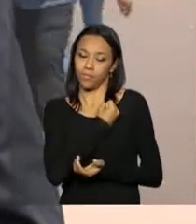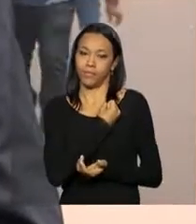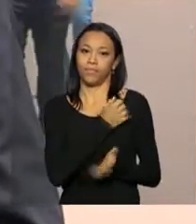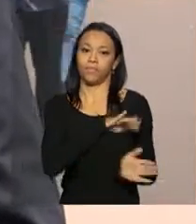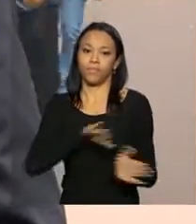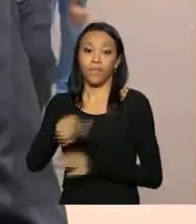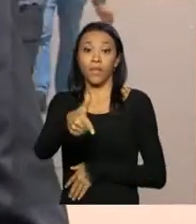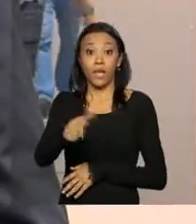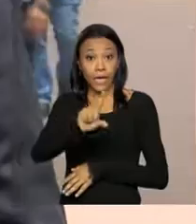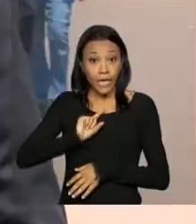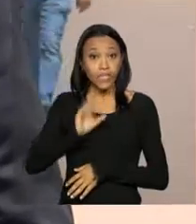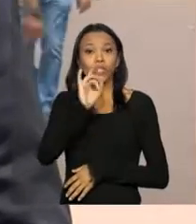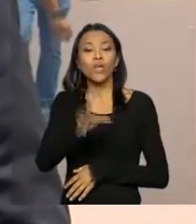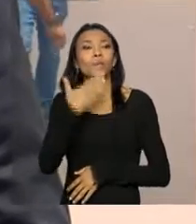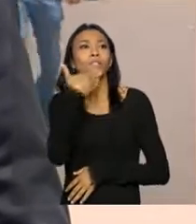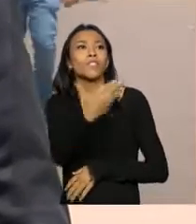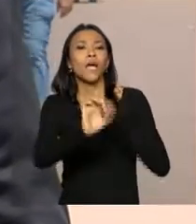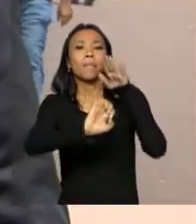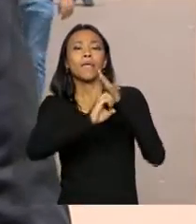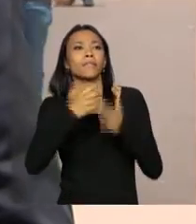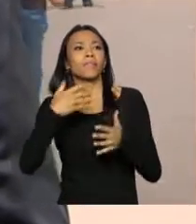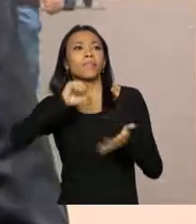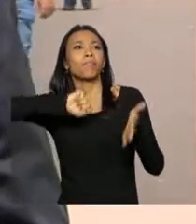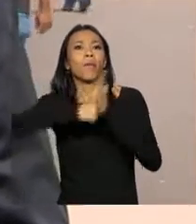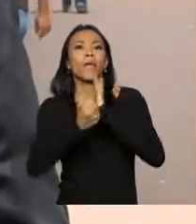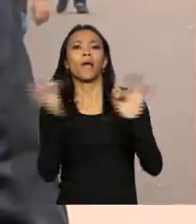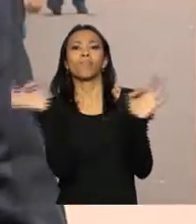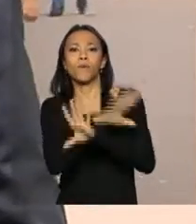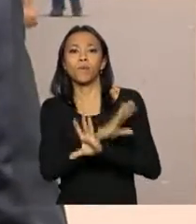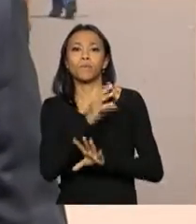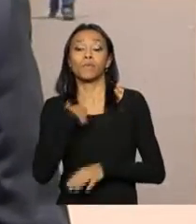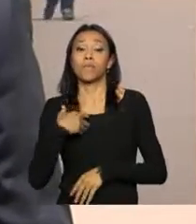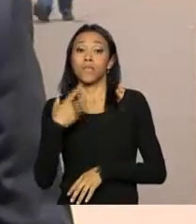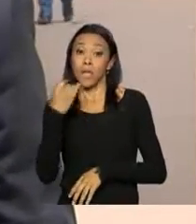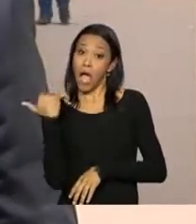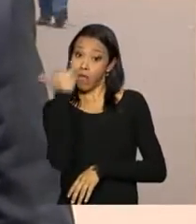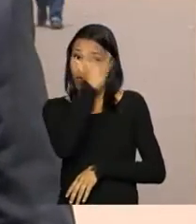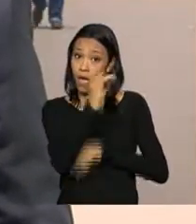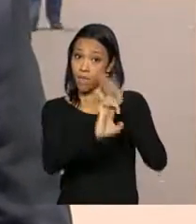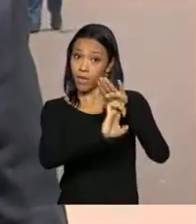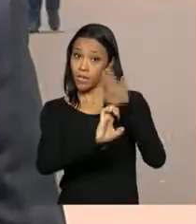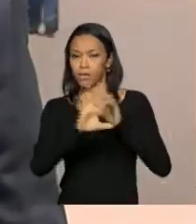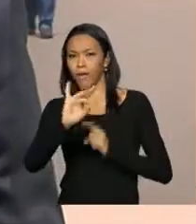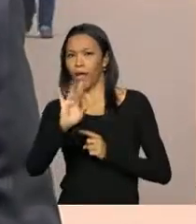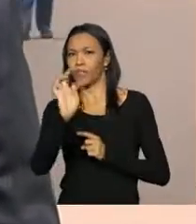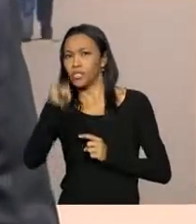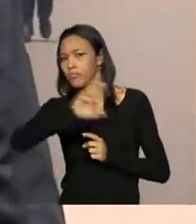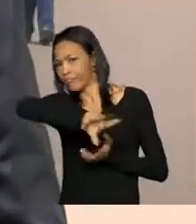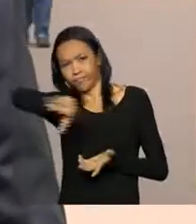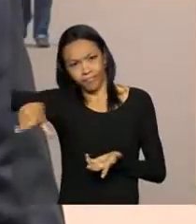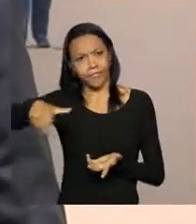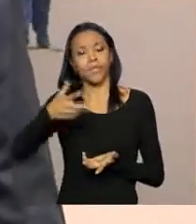Antes, o usuário só conseguia fazer a solicitação de bloqueio do celular se informasse para a operadora o número de